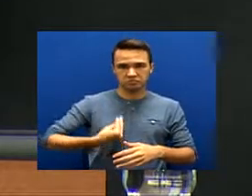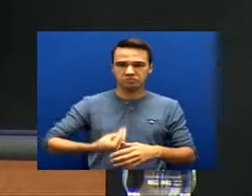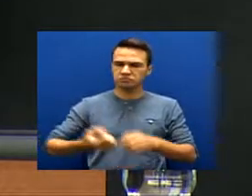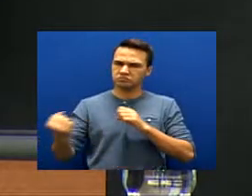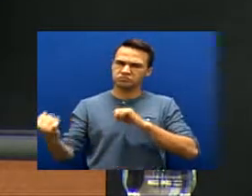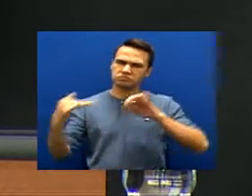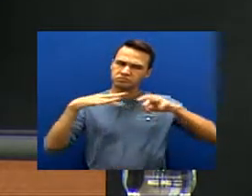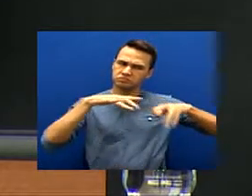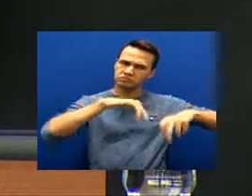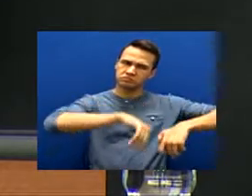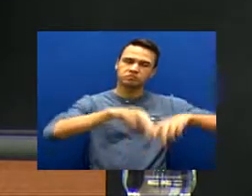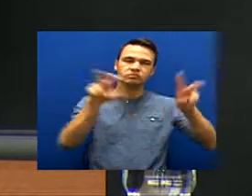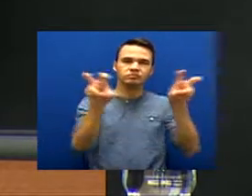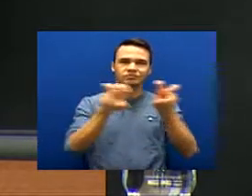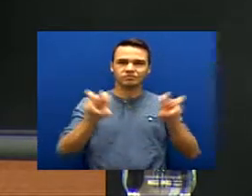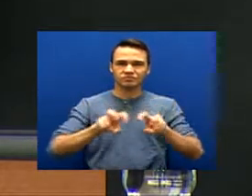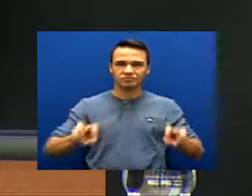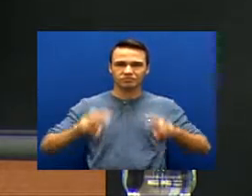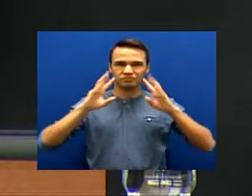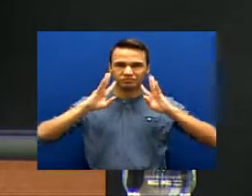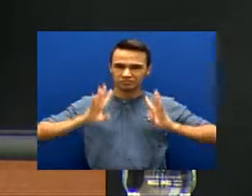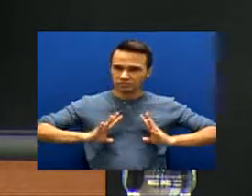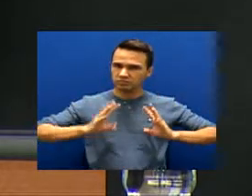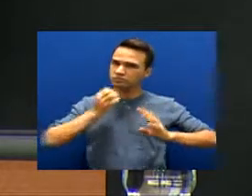o vereador Pastor Luiz Santos.